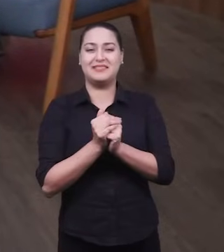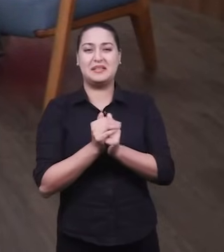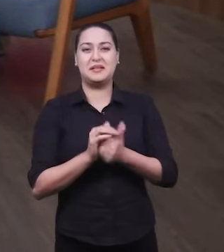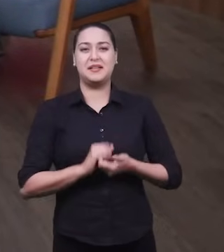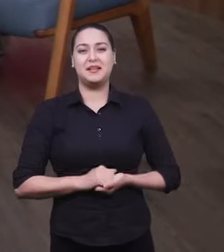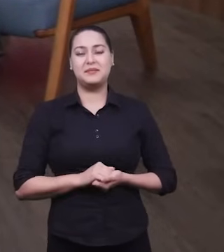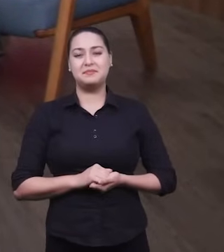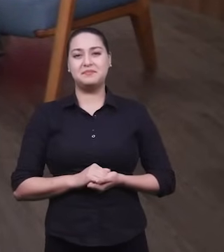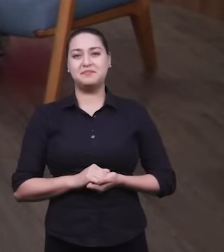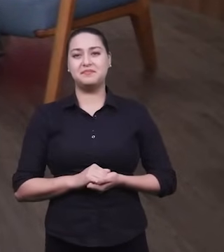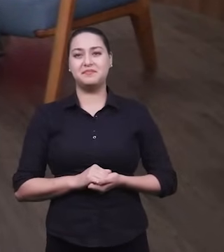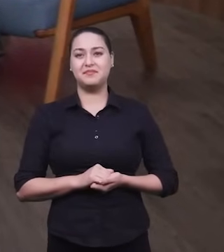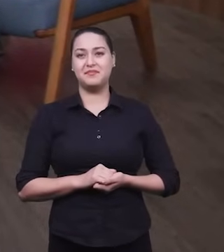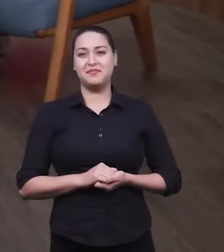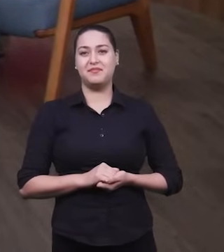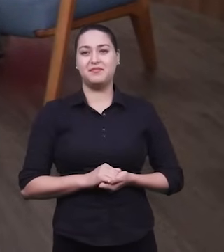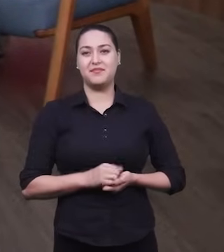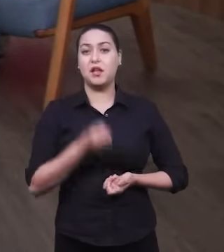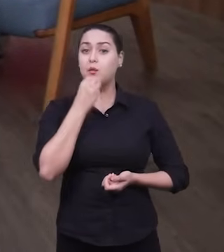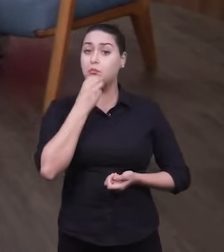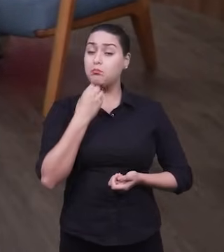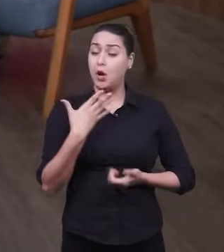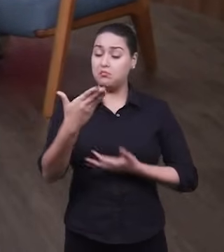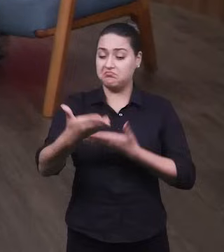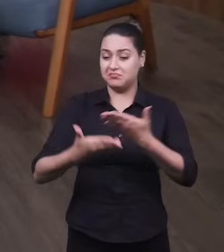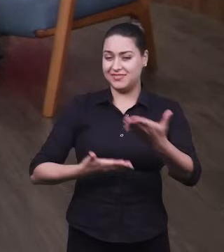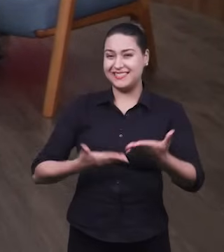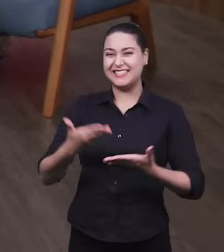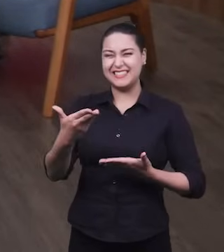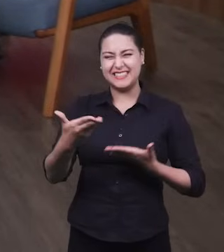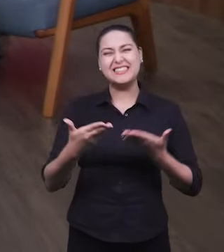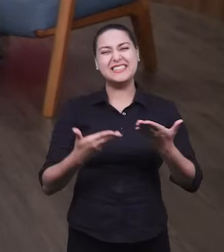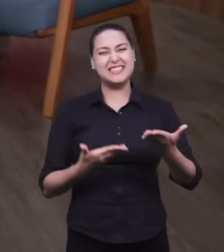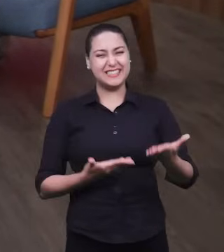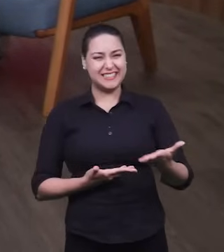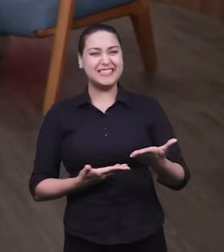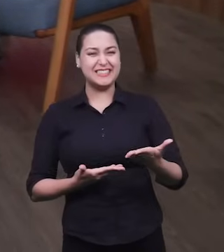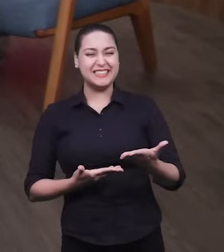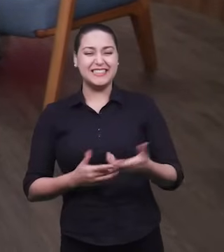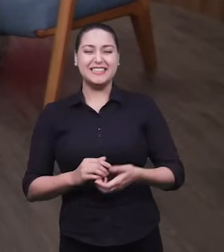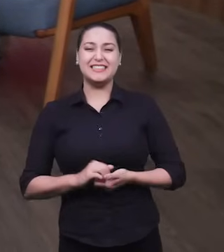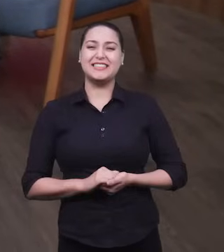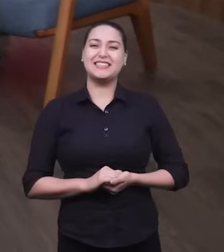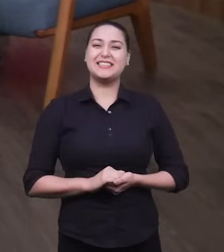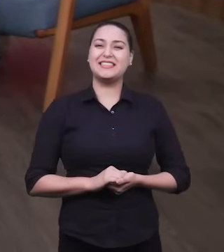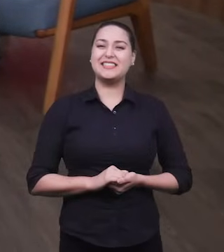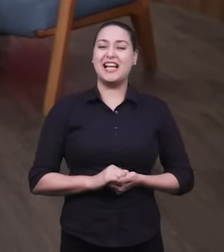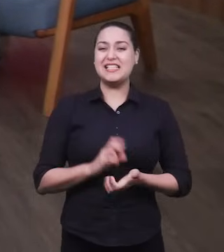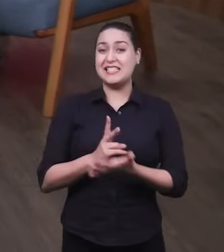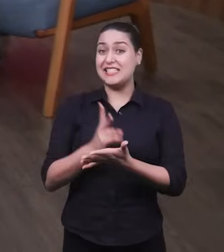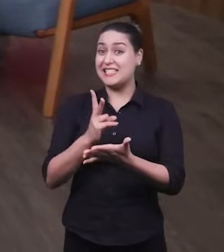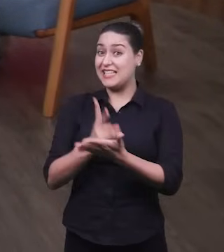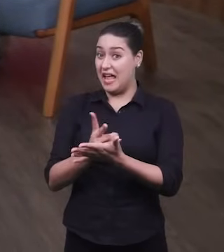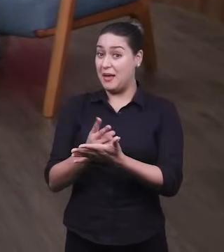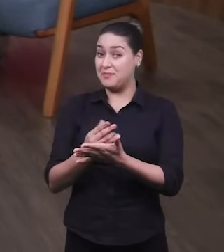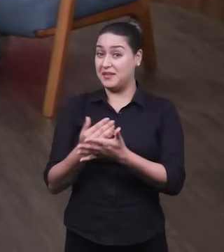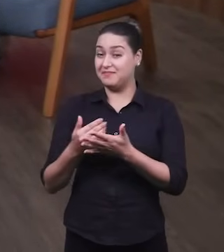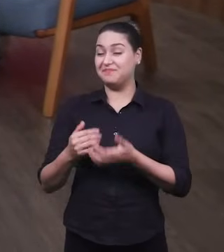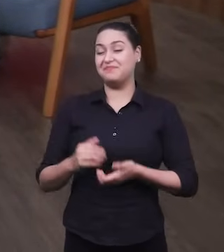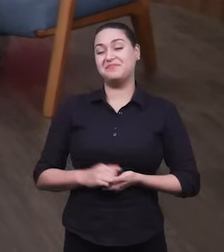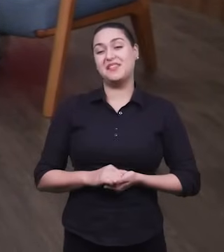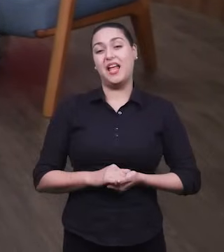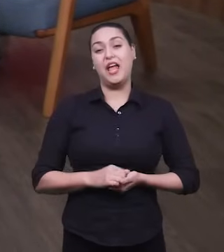Louvado Senhor. seja o nome do Senhor. Muito Amém. bem. Esse programa é um programa interativo, sempre foi desde o seu início. E